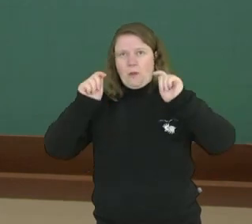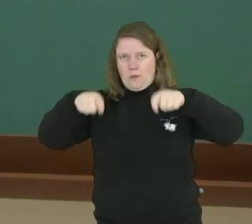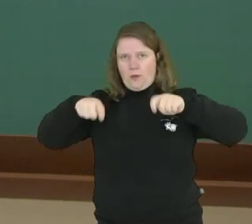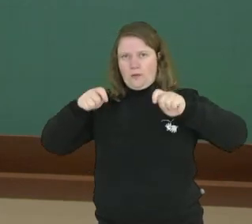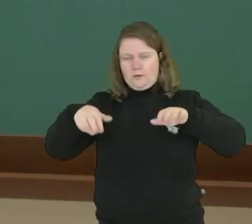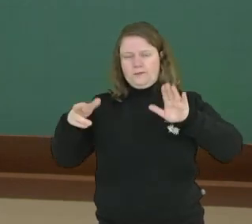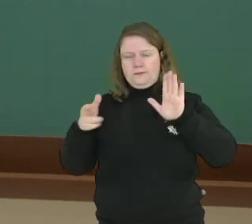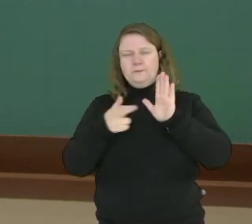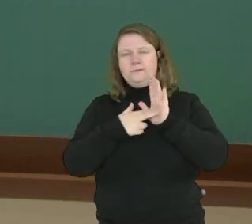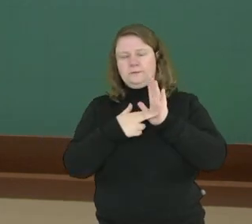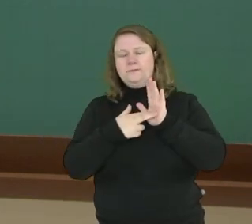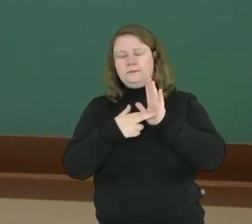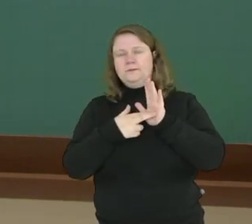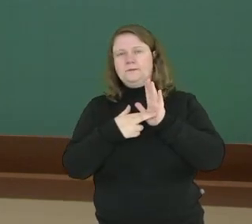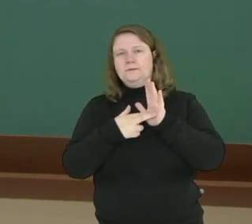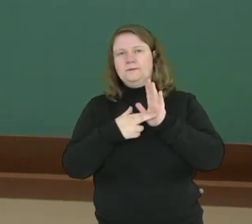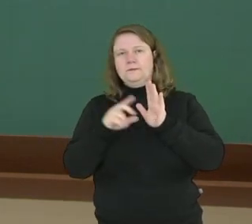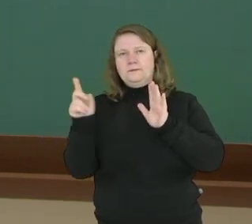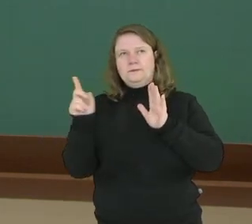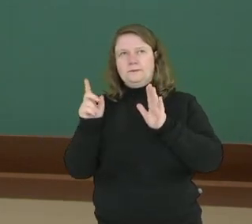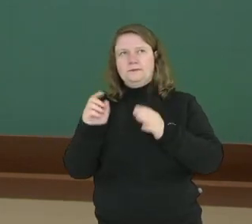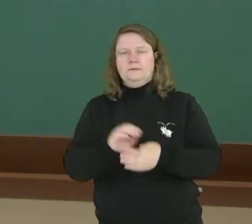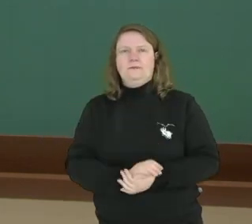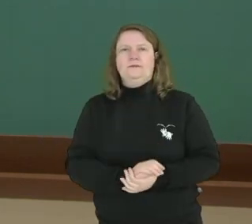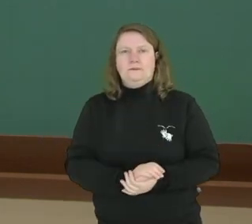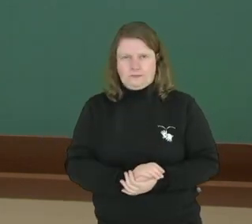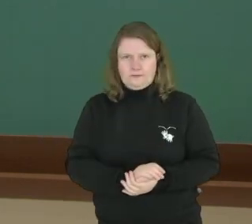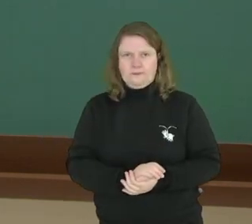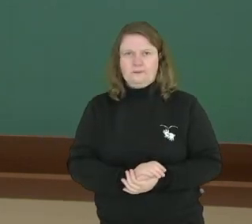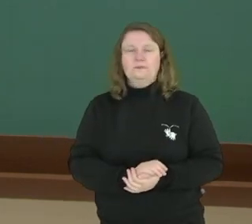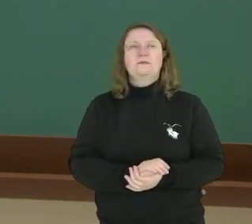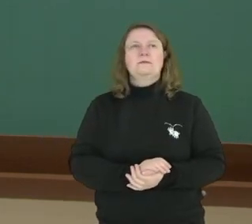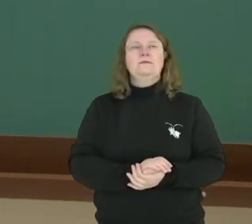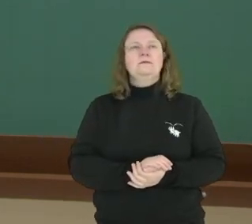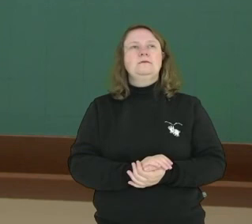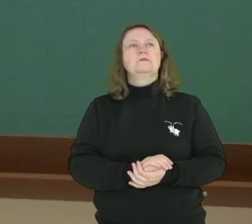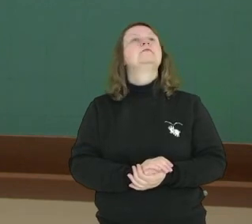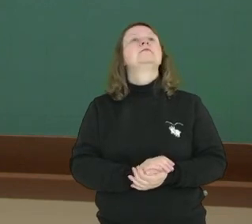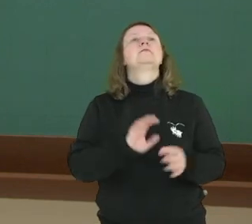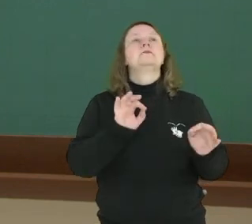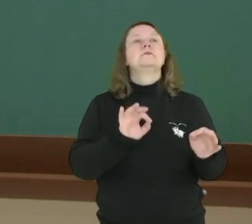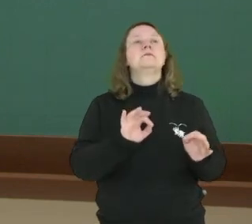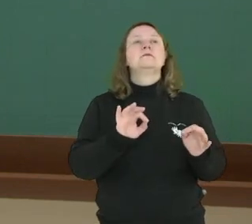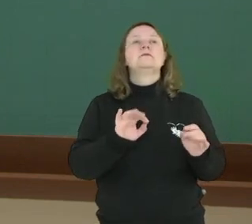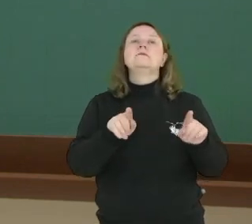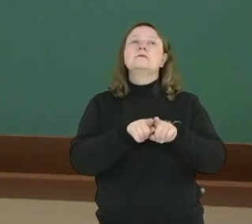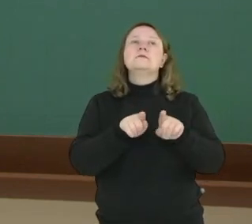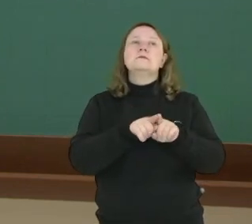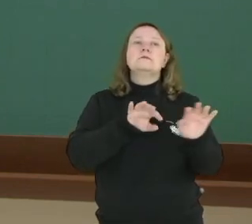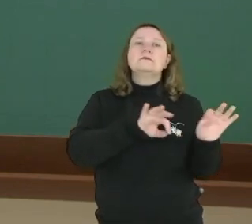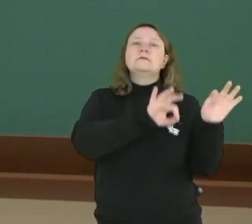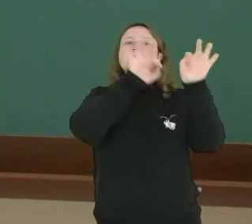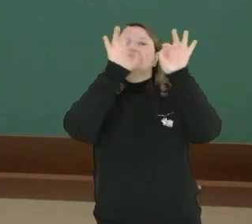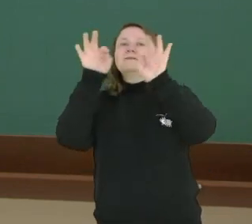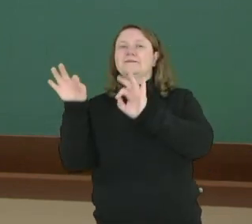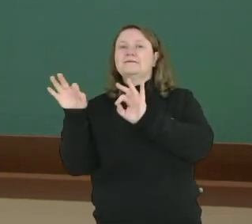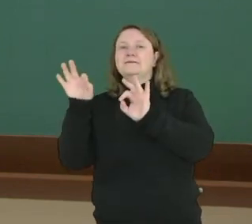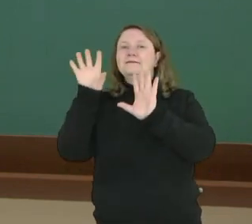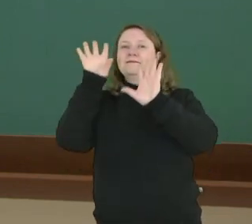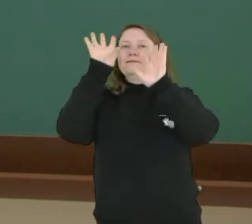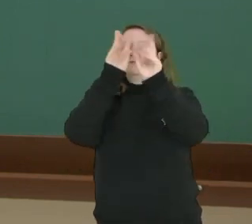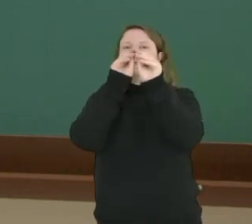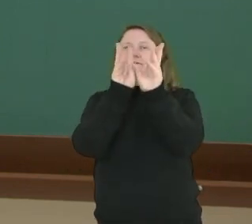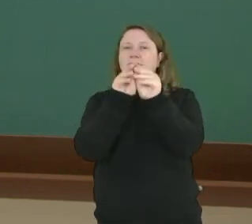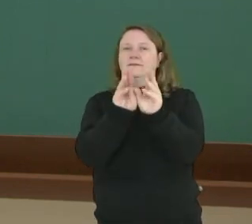colocado ali na resolução da atividade de vocês, certo? E aí, pensando um pouquinho no que a gente desenvolveu na aula de